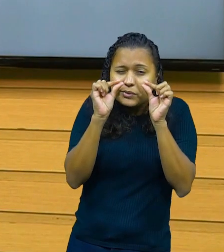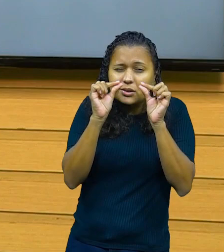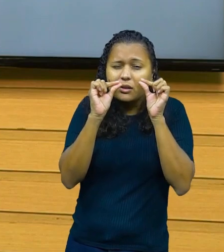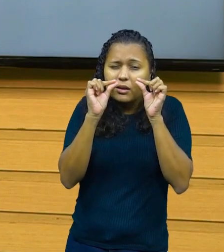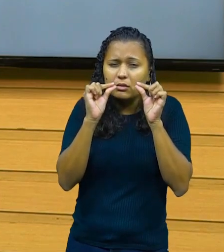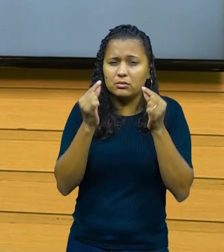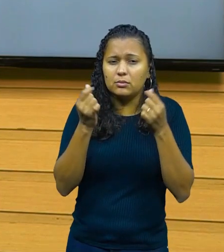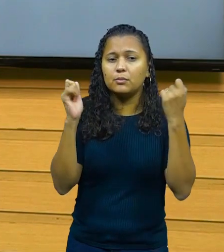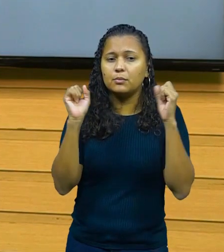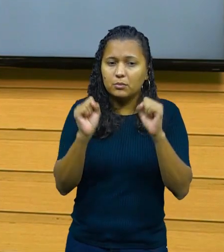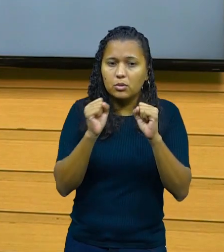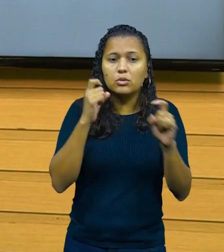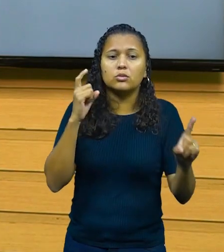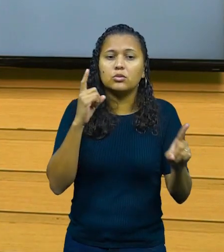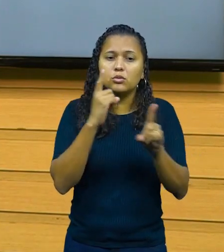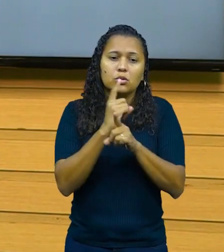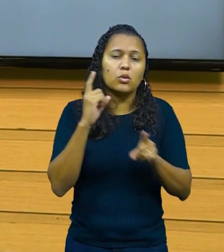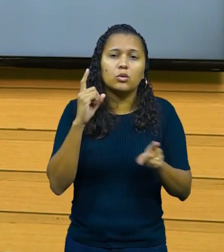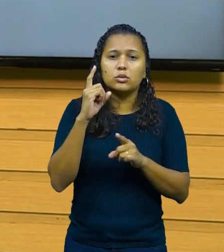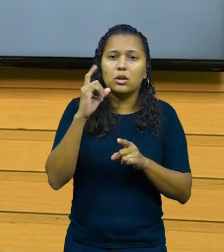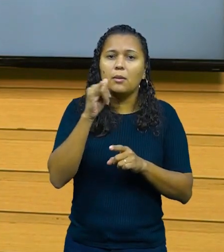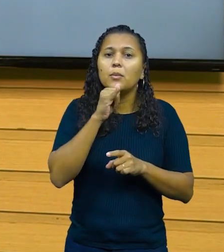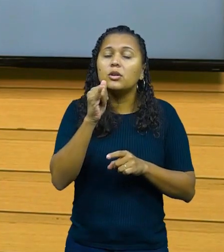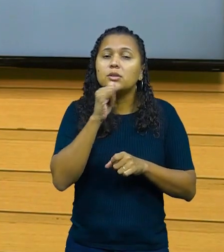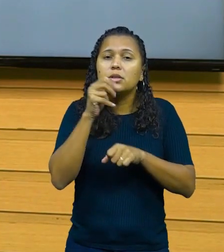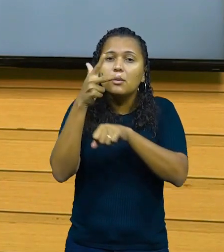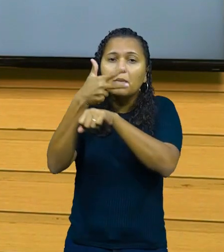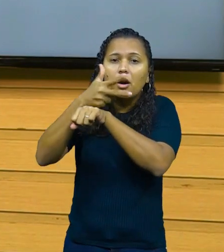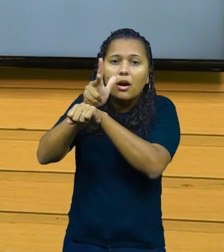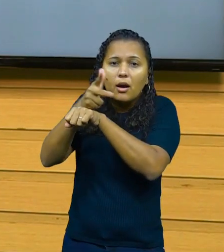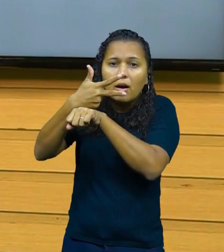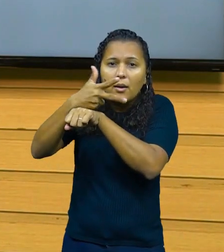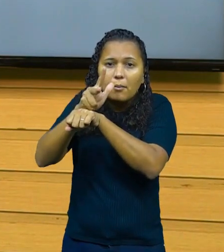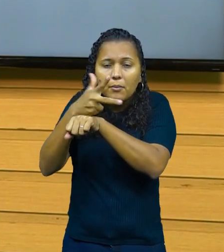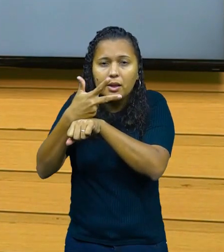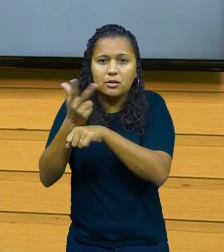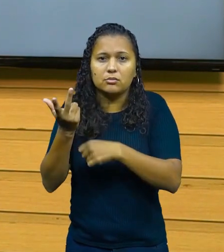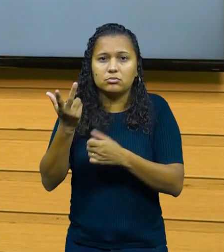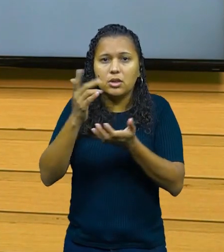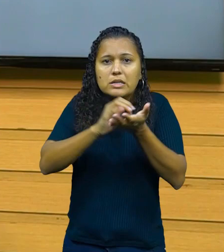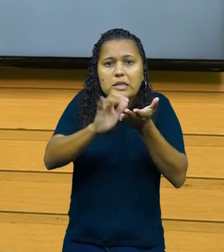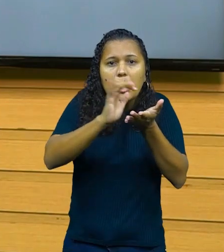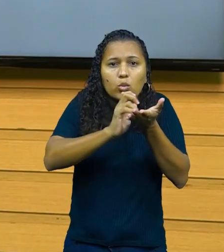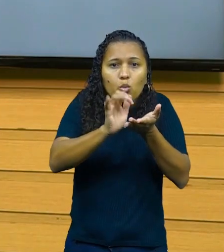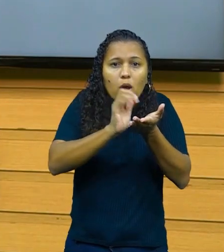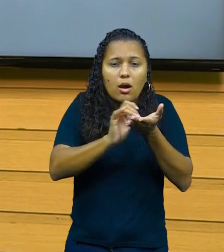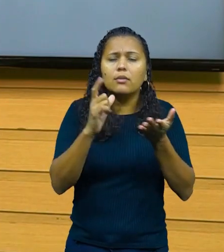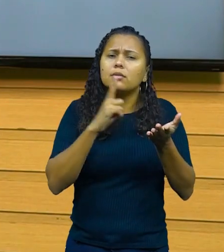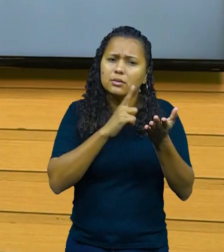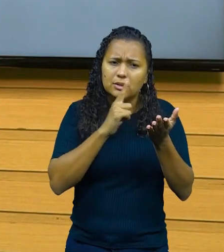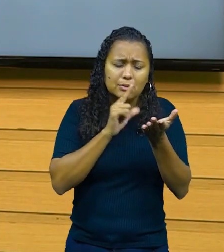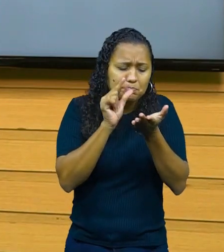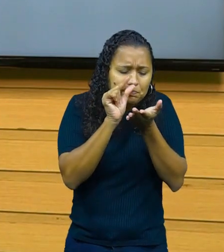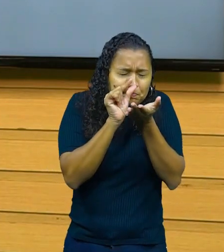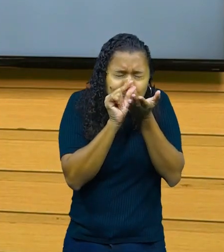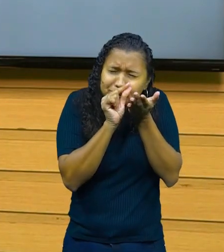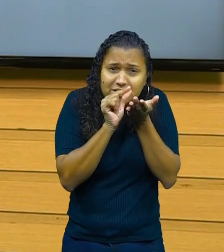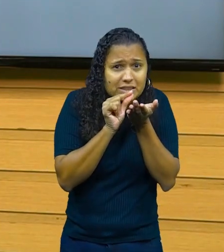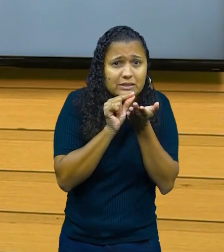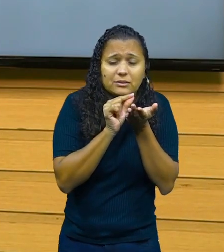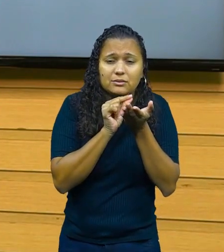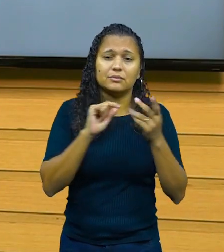tão pequena? Você pode achar em câmeras, você pode achar em celulares. Então, celulares você tem peças